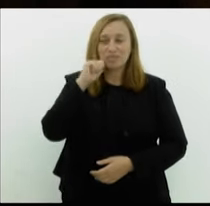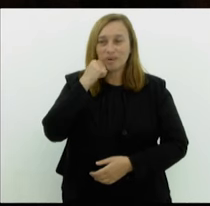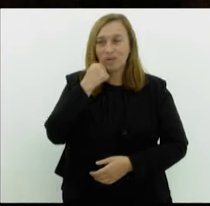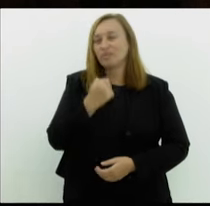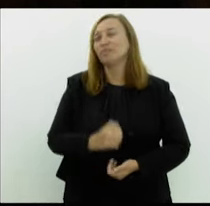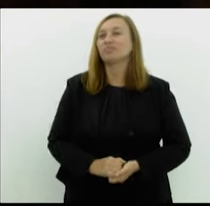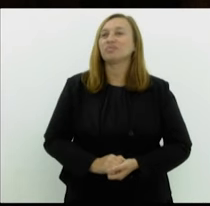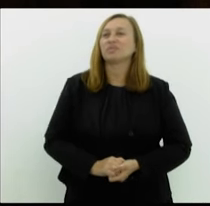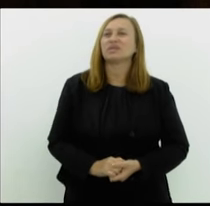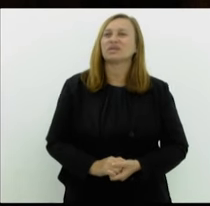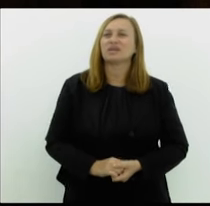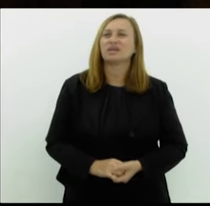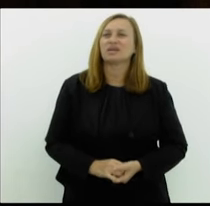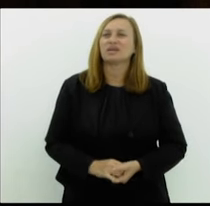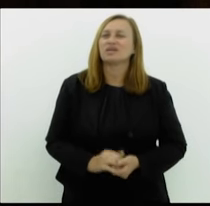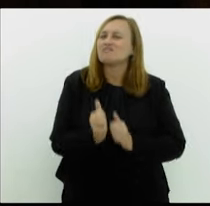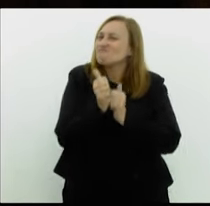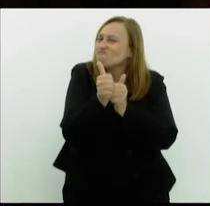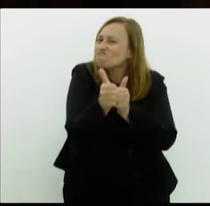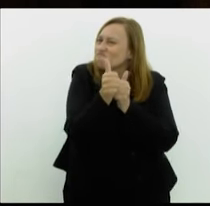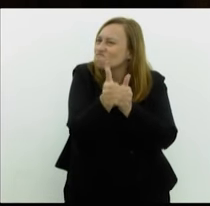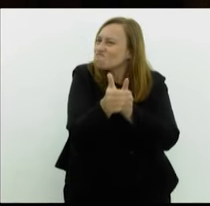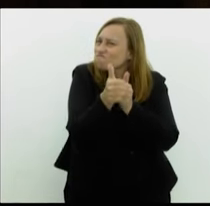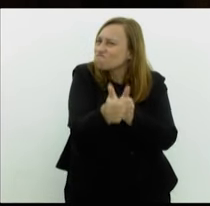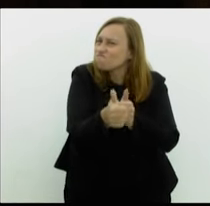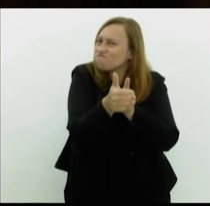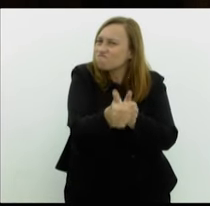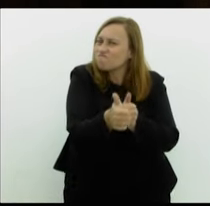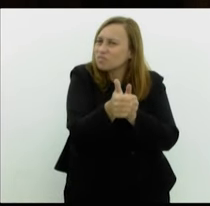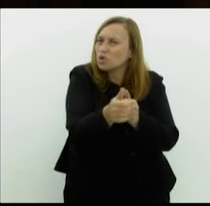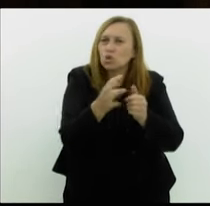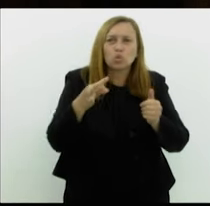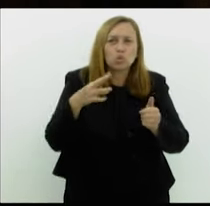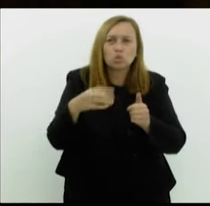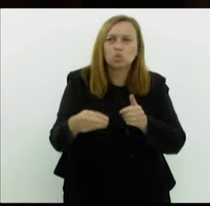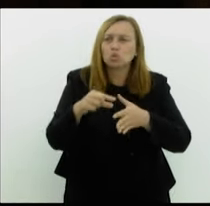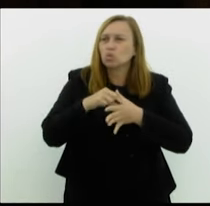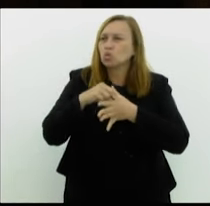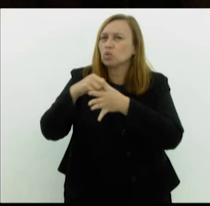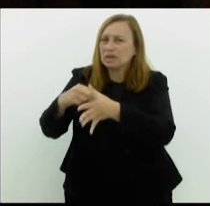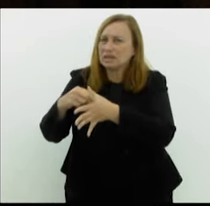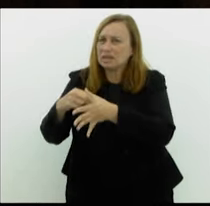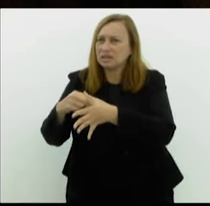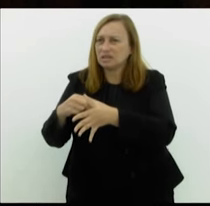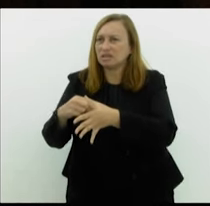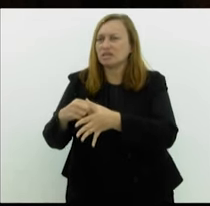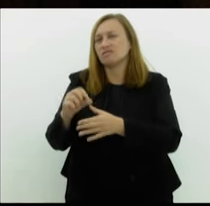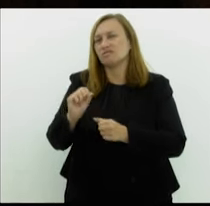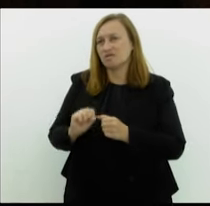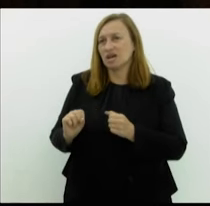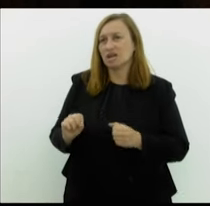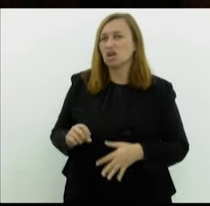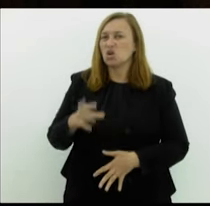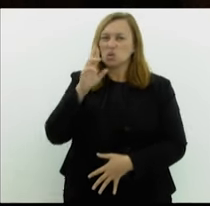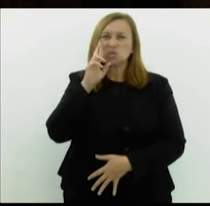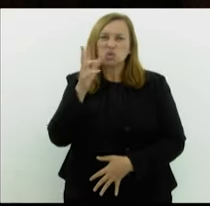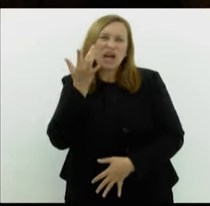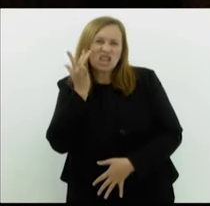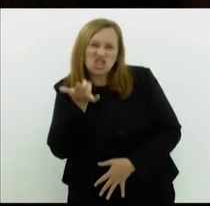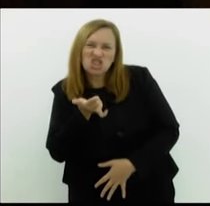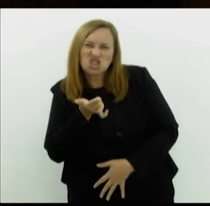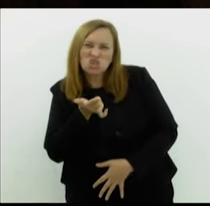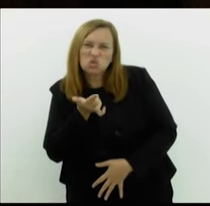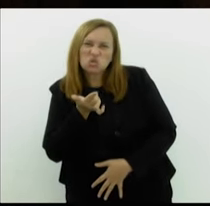ele segue exatamente à risca tudo que o seu líder faz. E aí o senhor está achando o quê? Que é